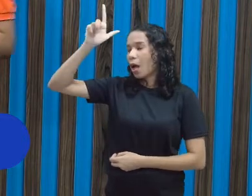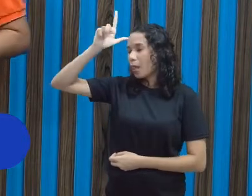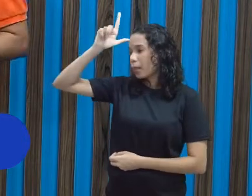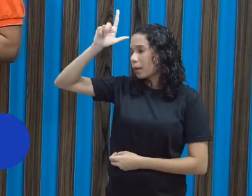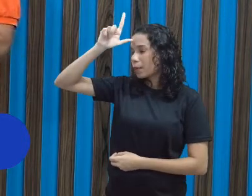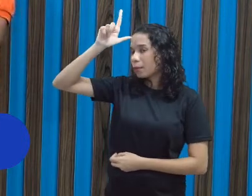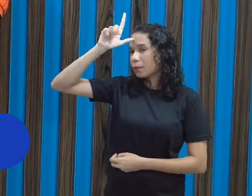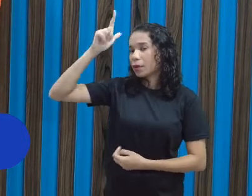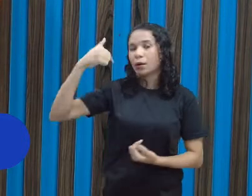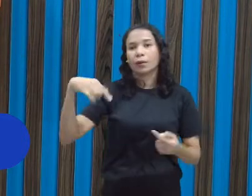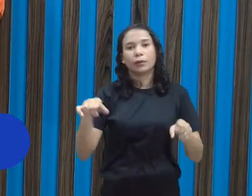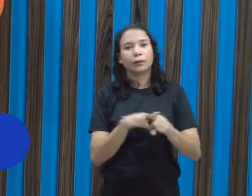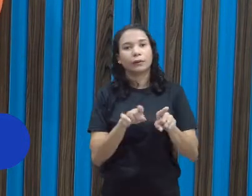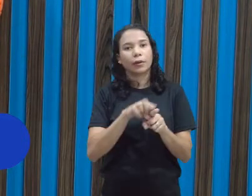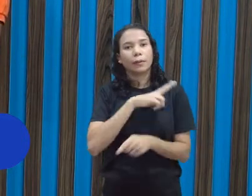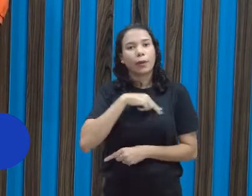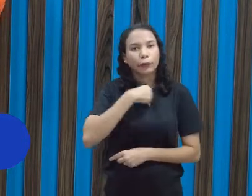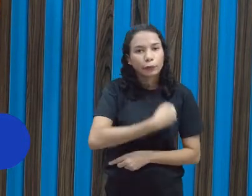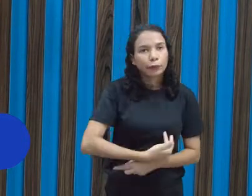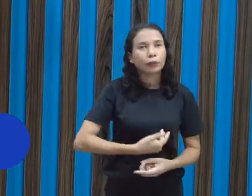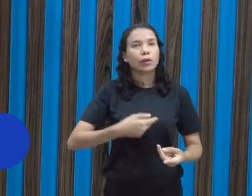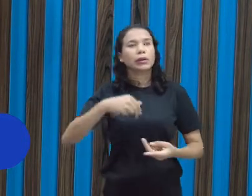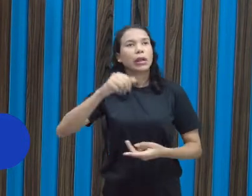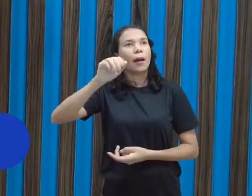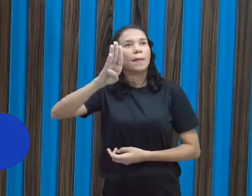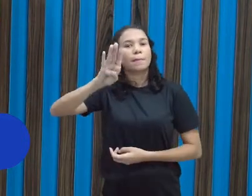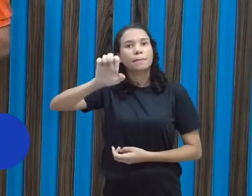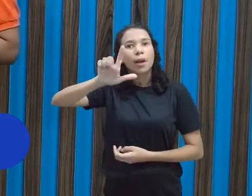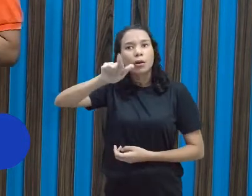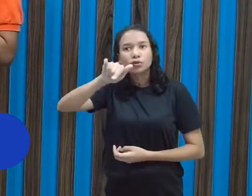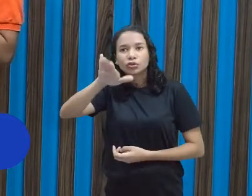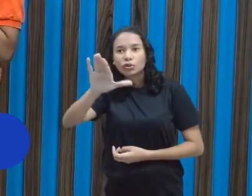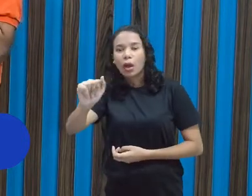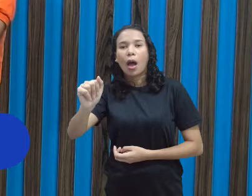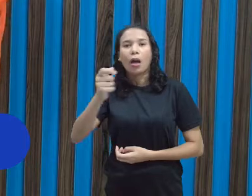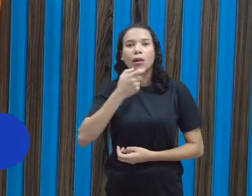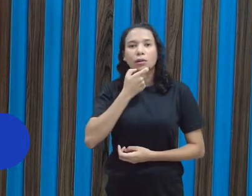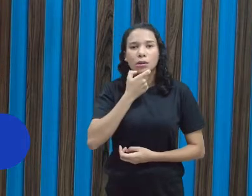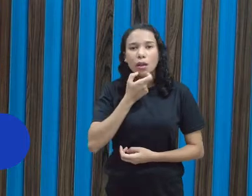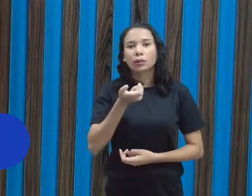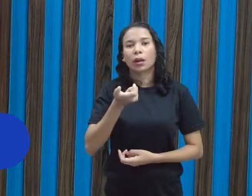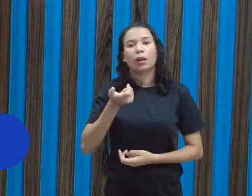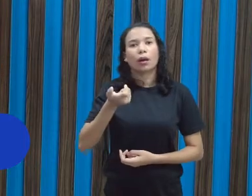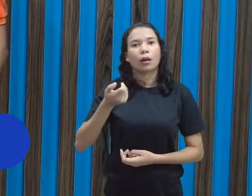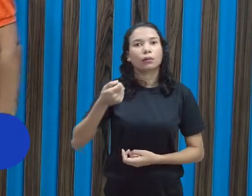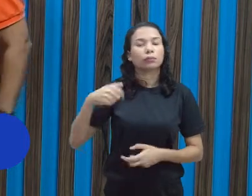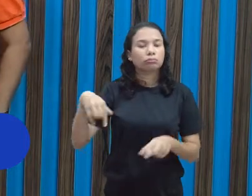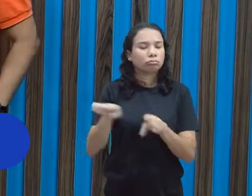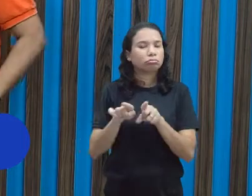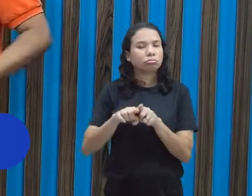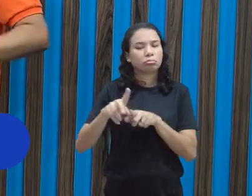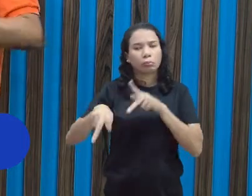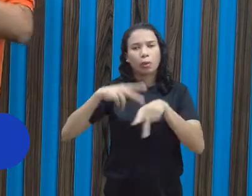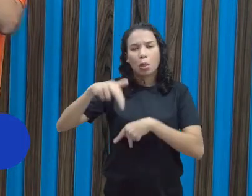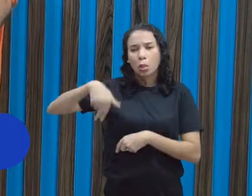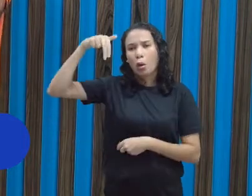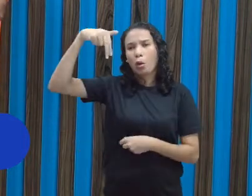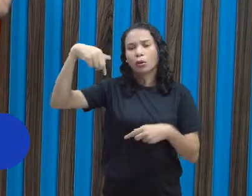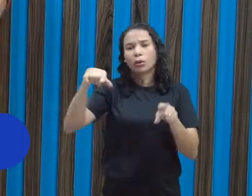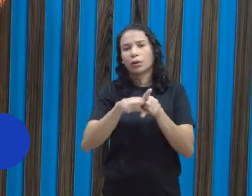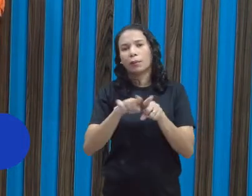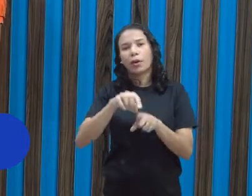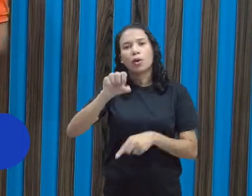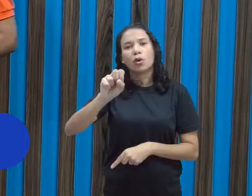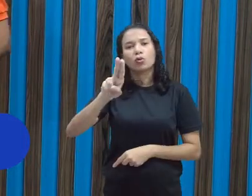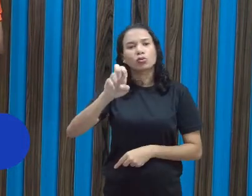aí a Suíça, a Bélgica, a Inglaterra, né? Os povos do norte ali também, como